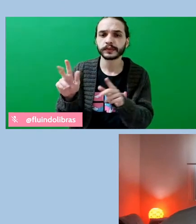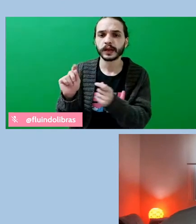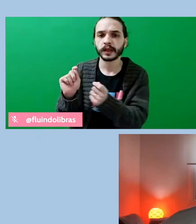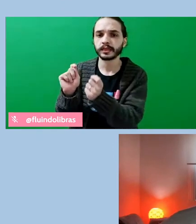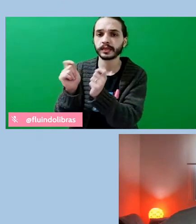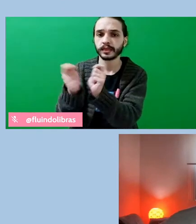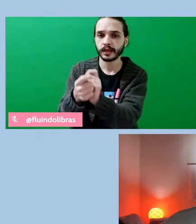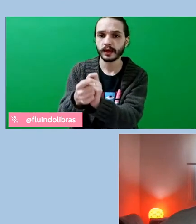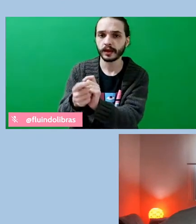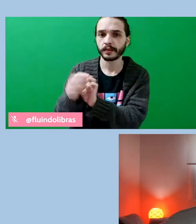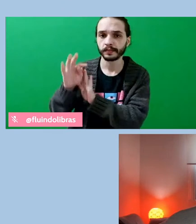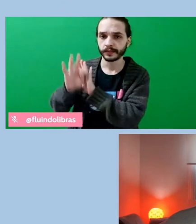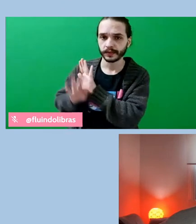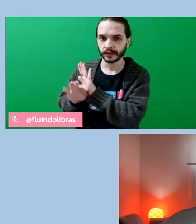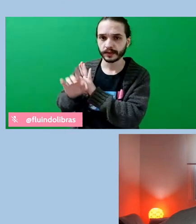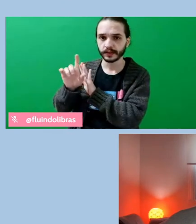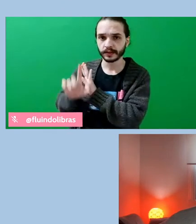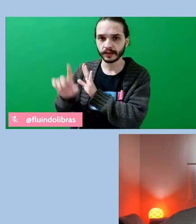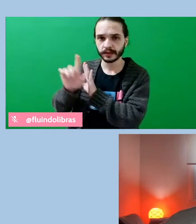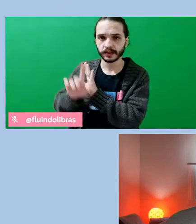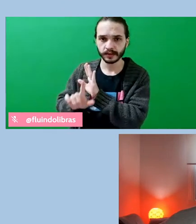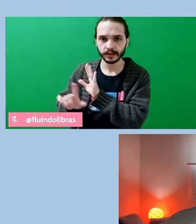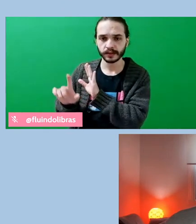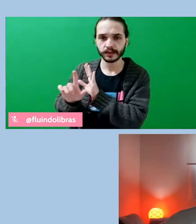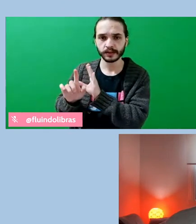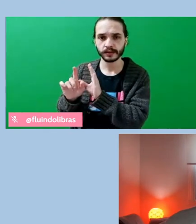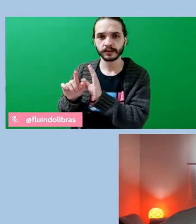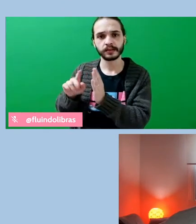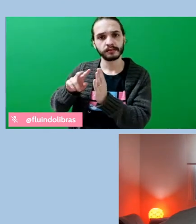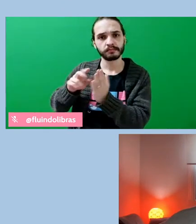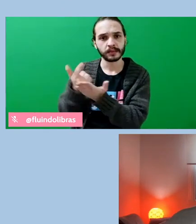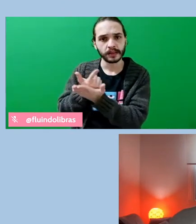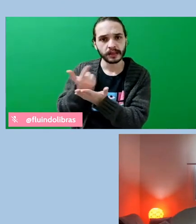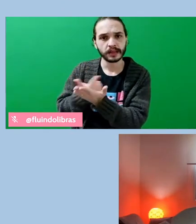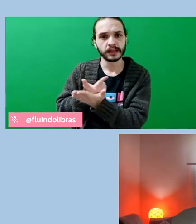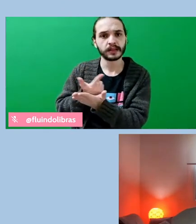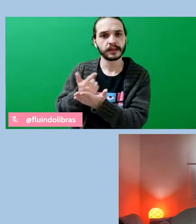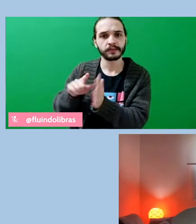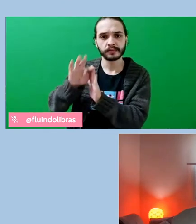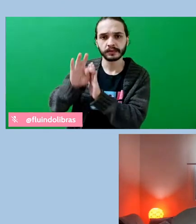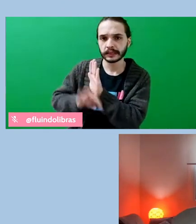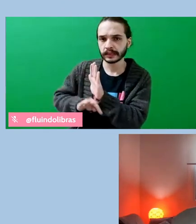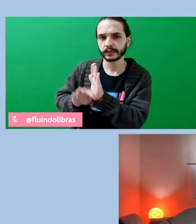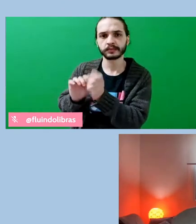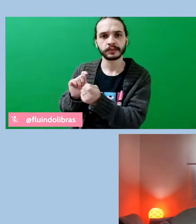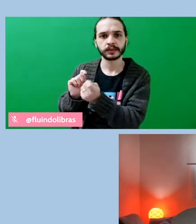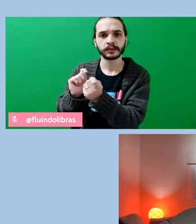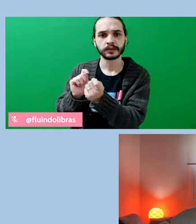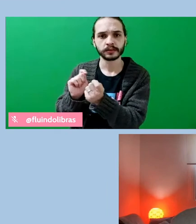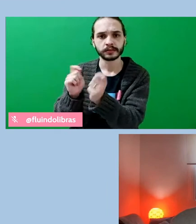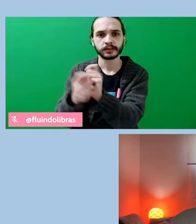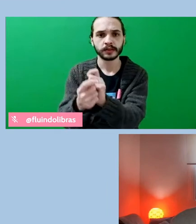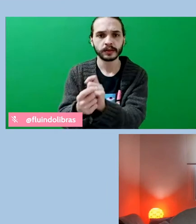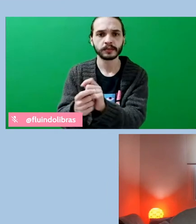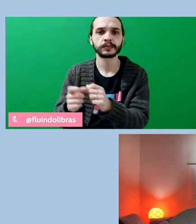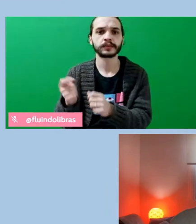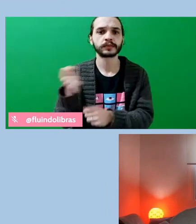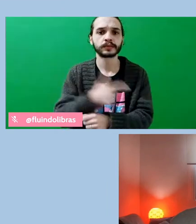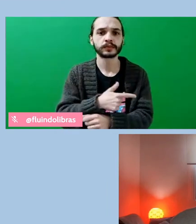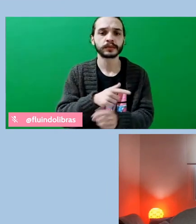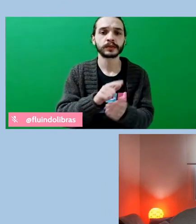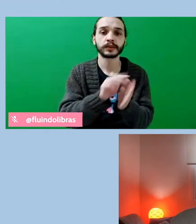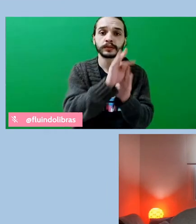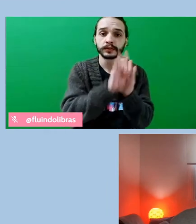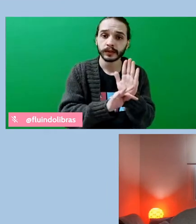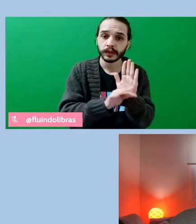um texto literário, que é um texto livro, né, que o produto final é um livro, de um texto que foi feito para o palco, como é o texto